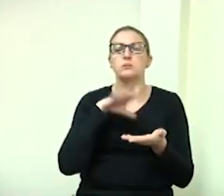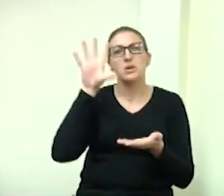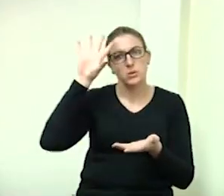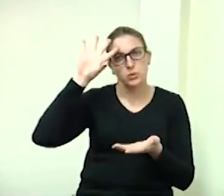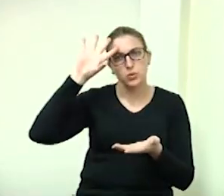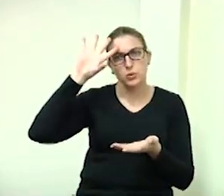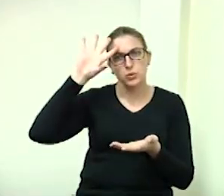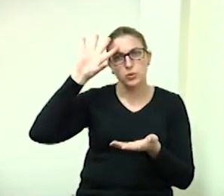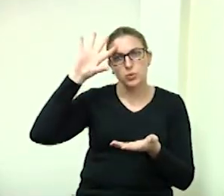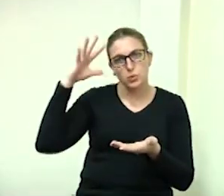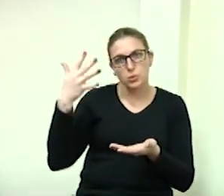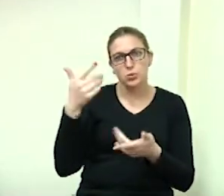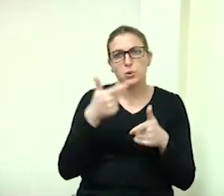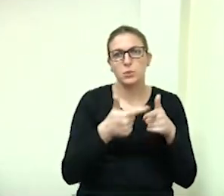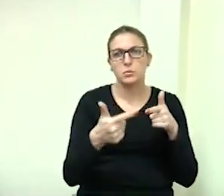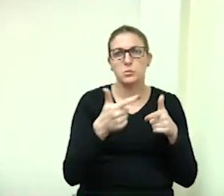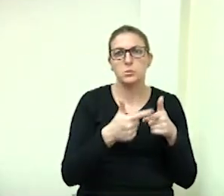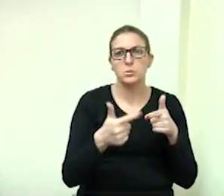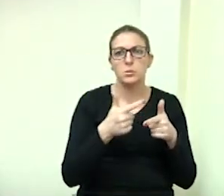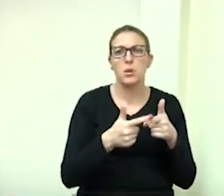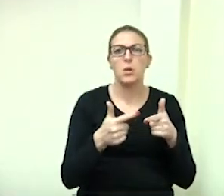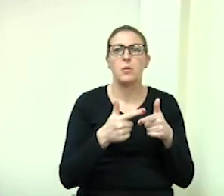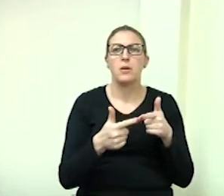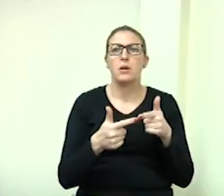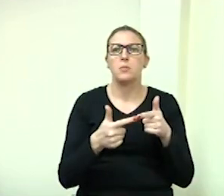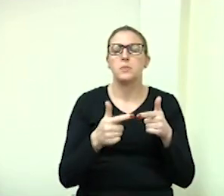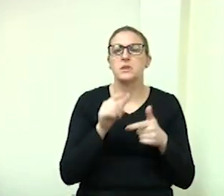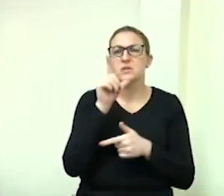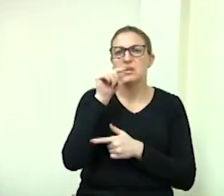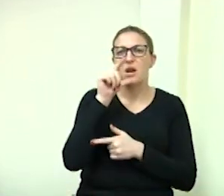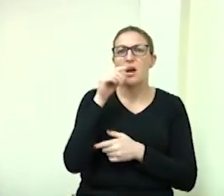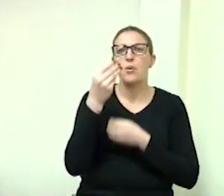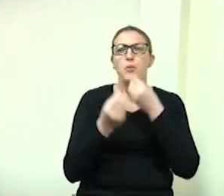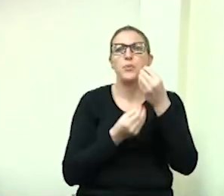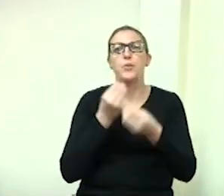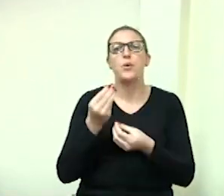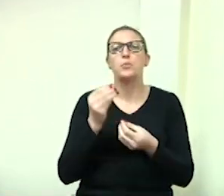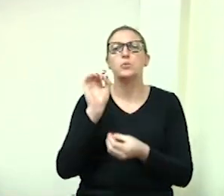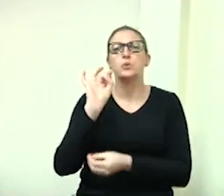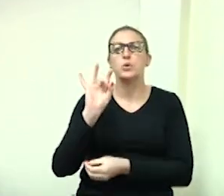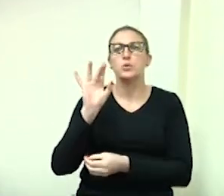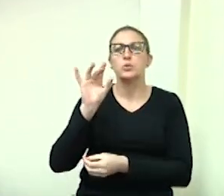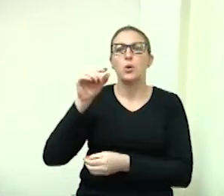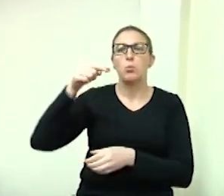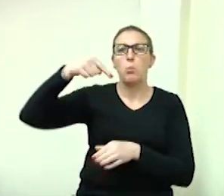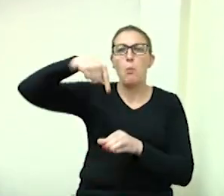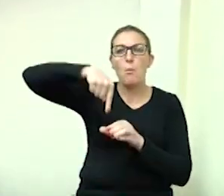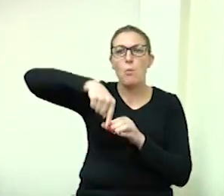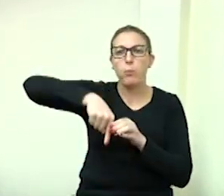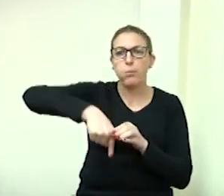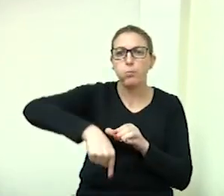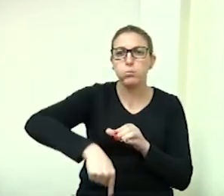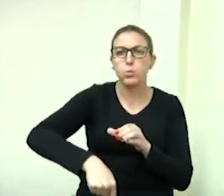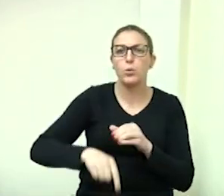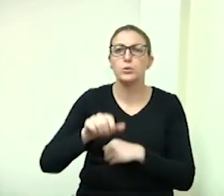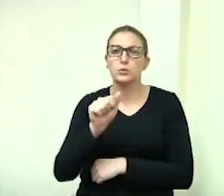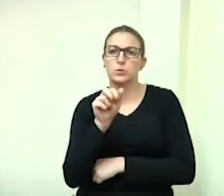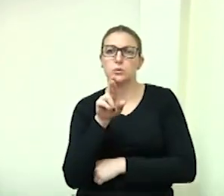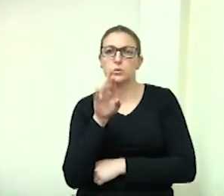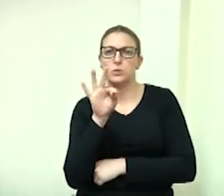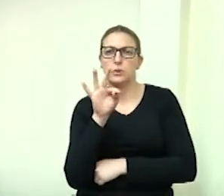de abastecimento pós-ortesiano tratado com uma capacidade limitada de evasão